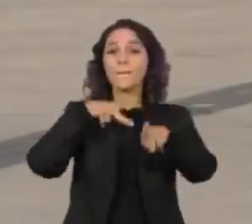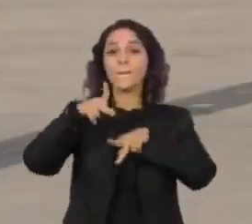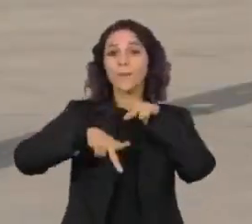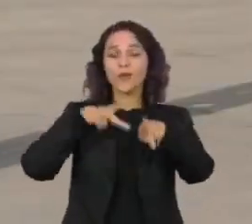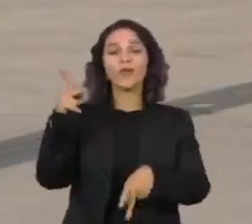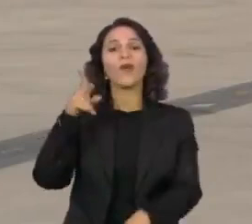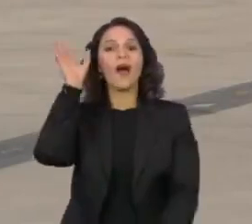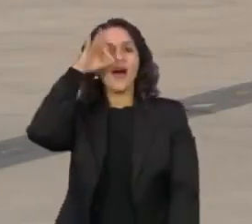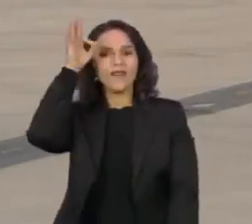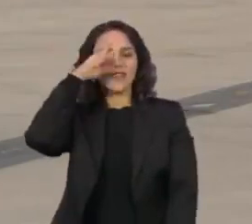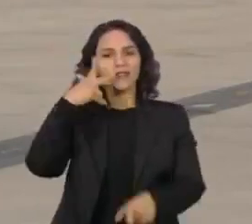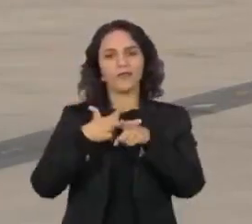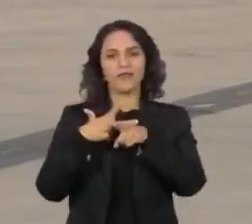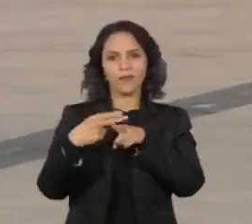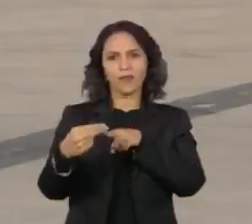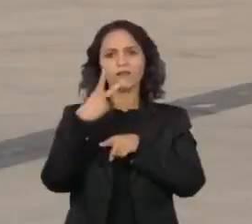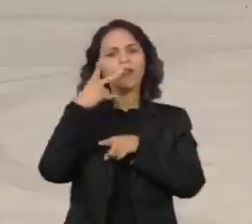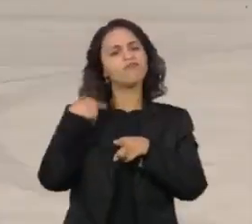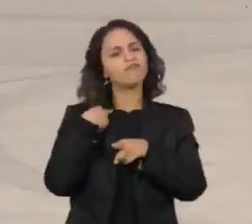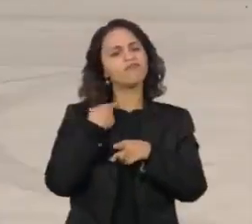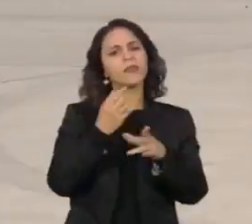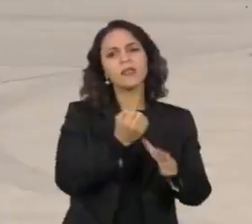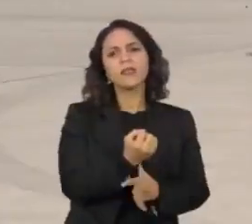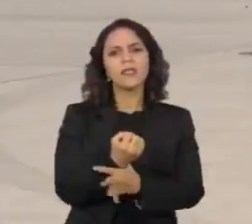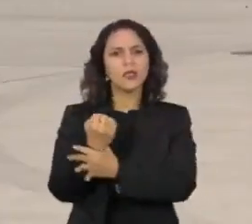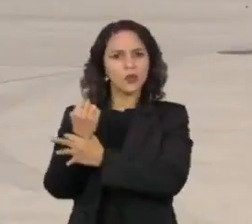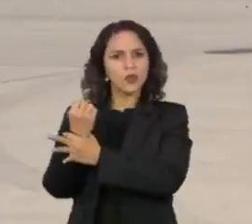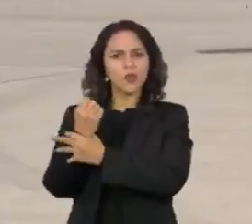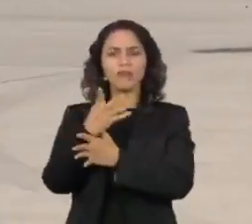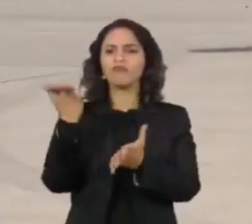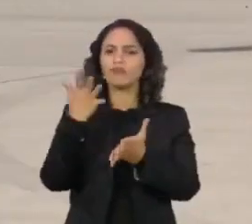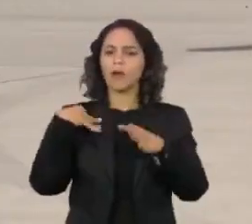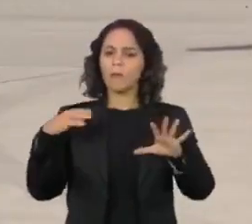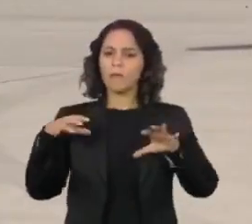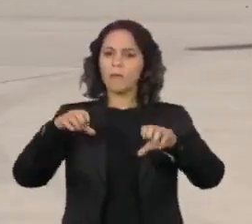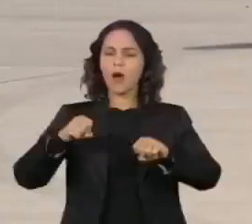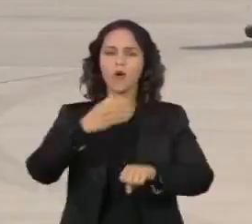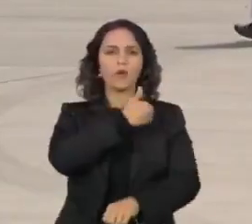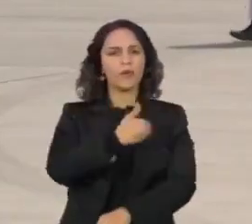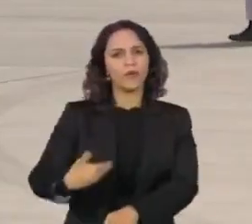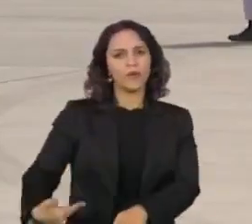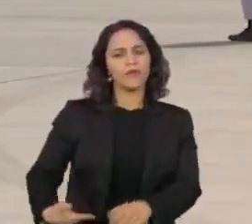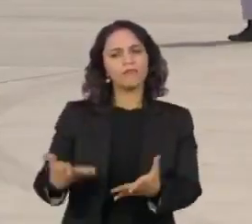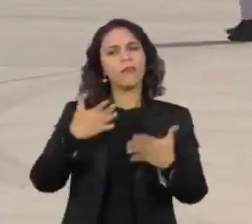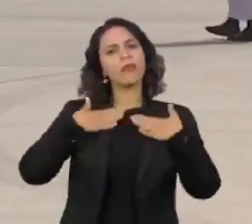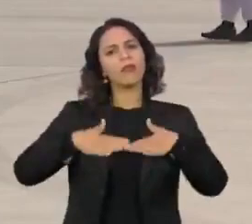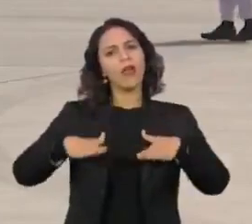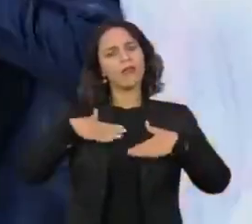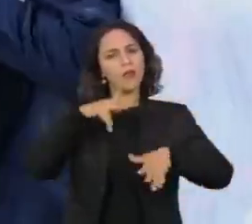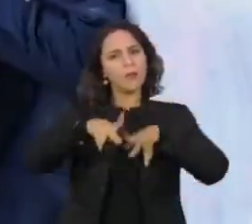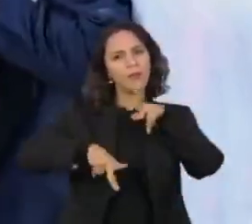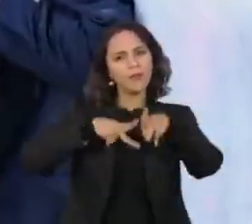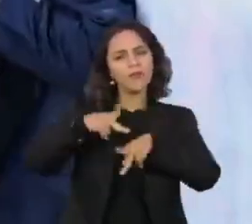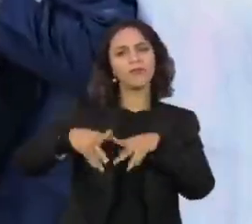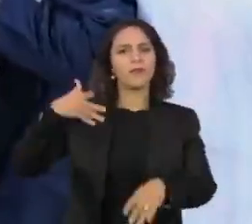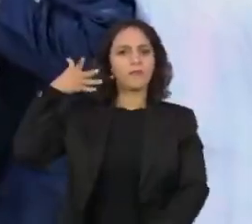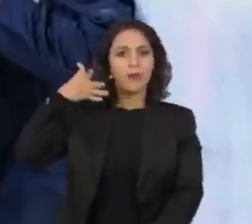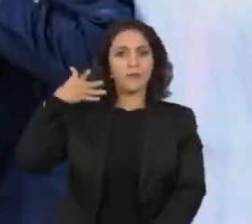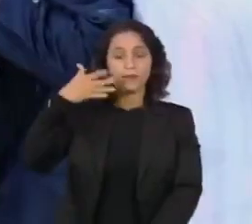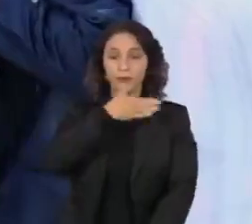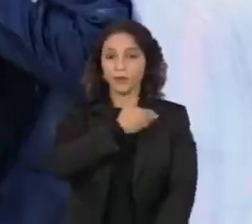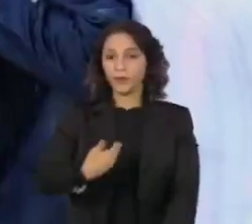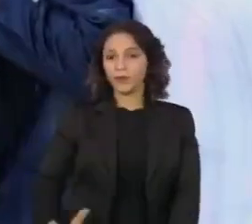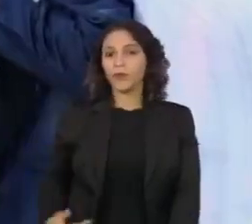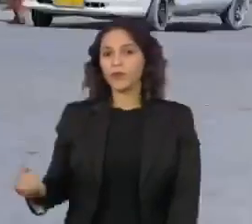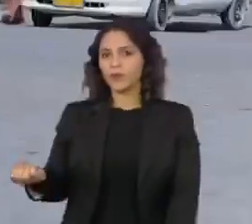prometeu segurança e como tem feito desde que o grupo retomou O Poder tentou acalmar a população o novo